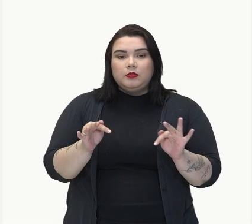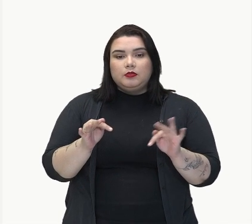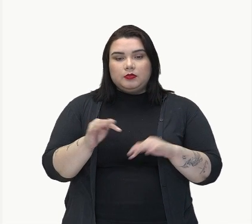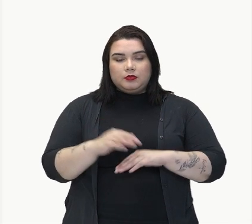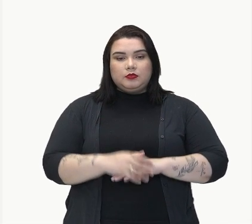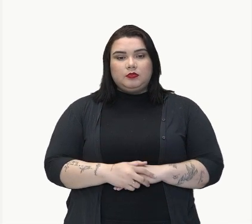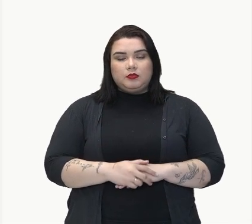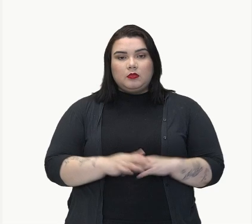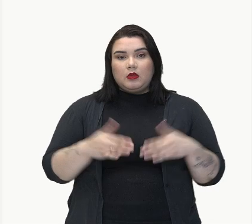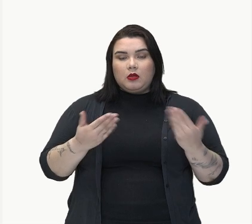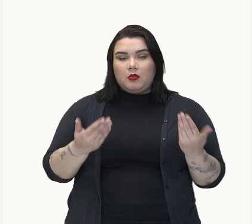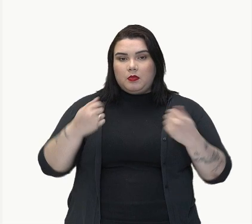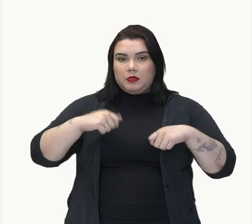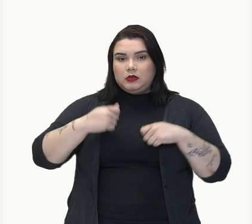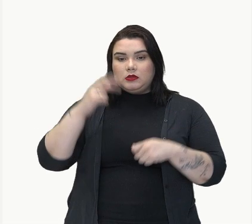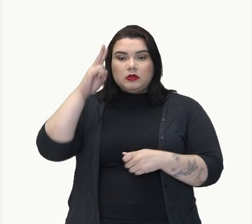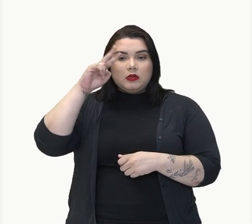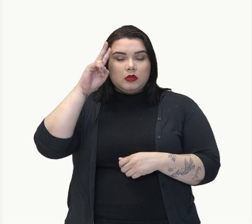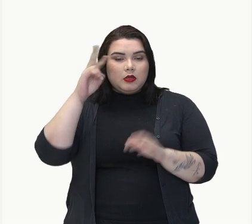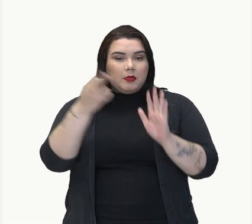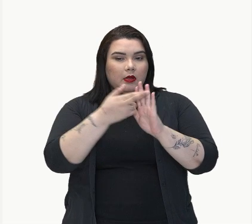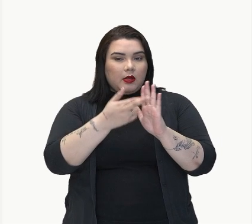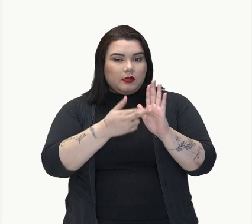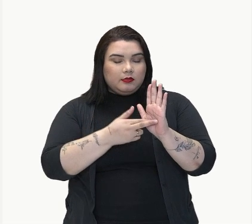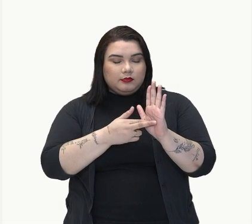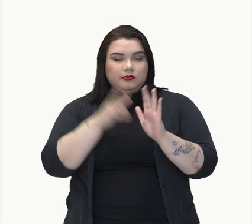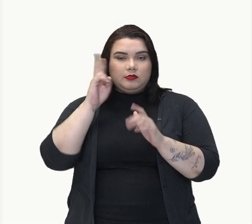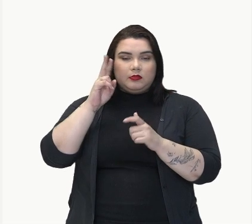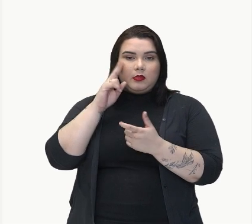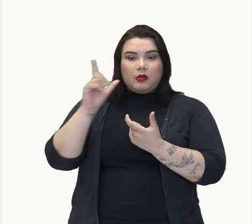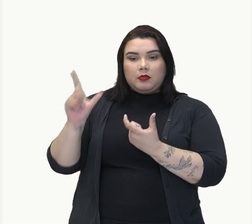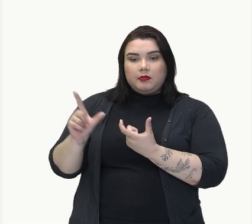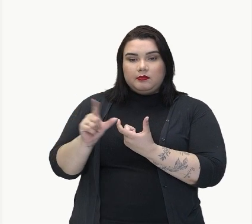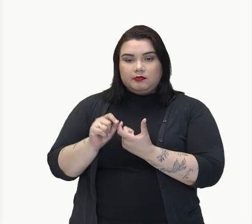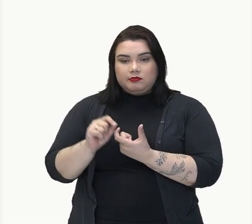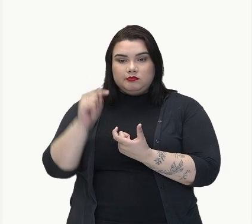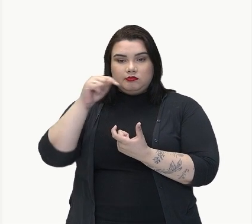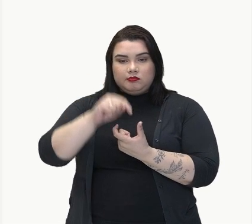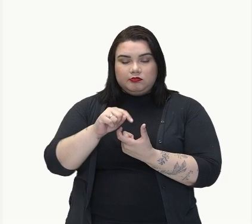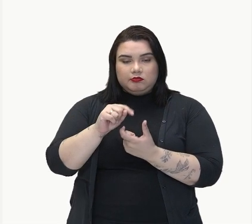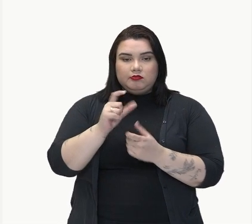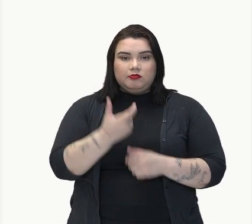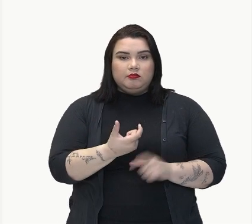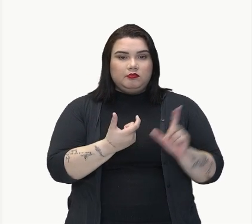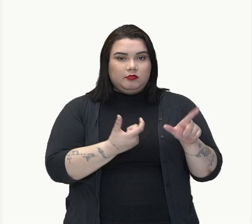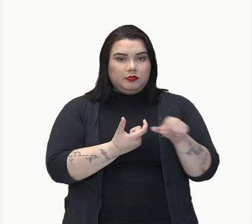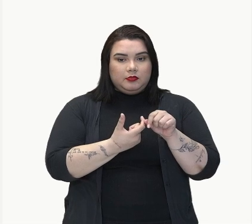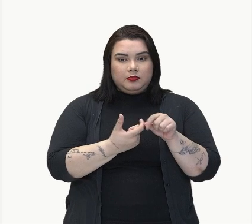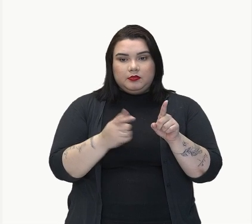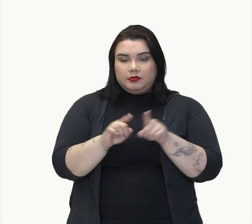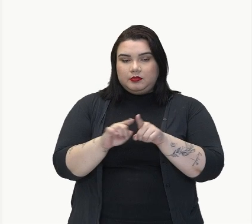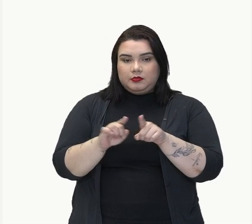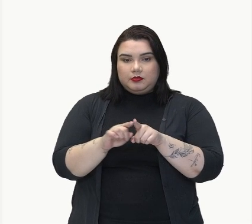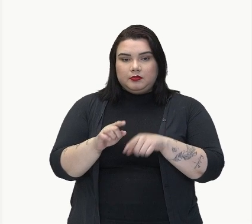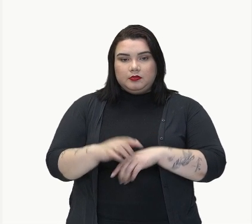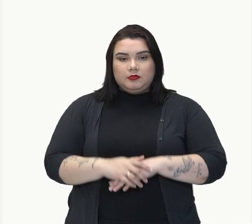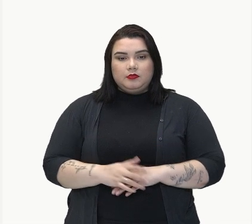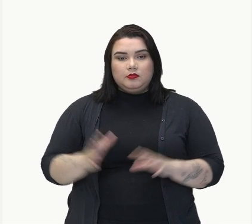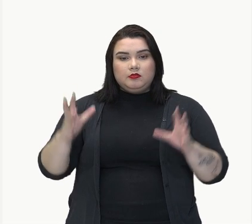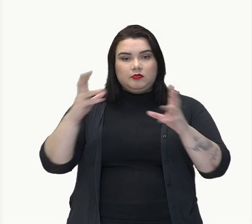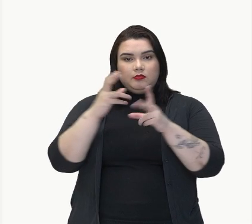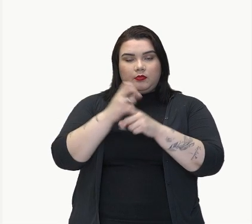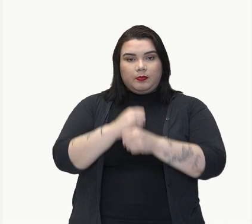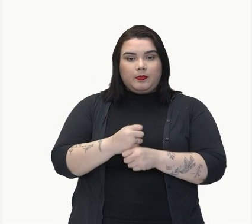eu vou ter que me lembrar das regras: prefixo mais infixo mais sufixo. Aqui eu tenho 1, 2,